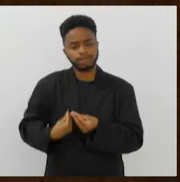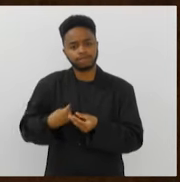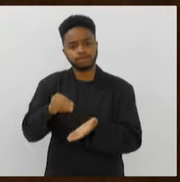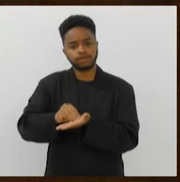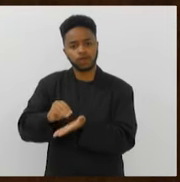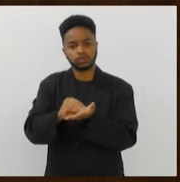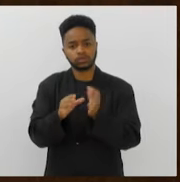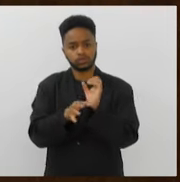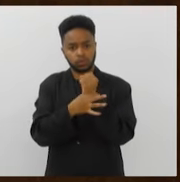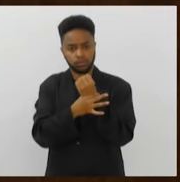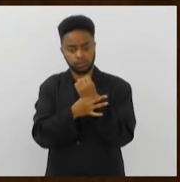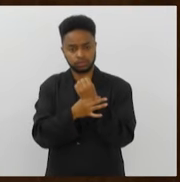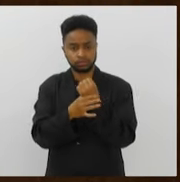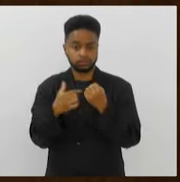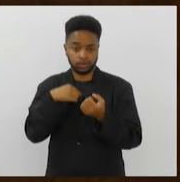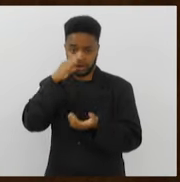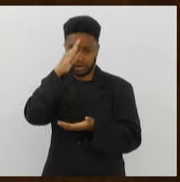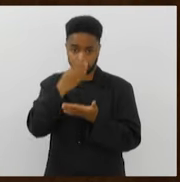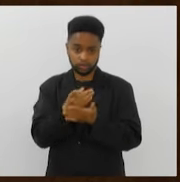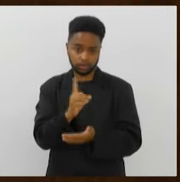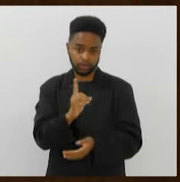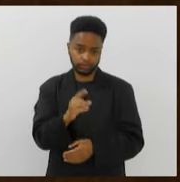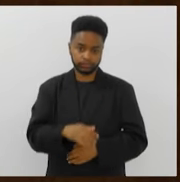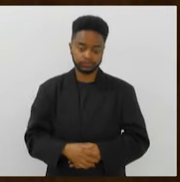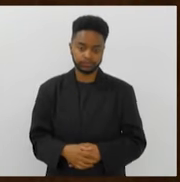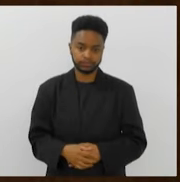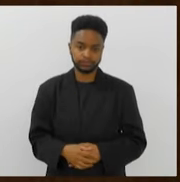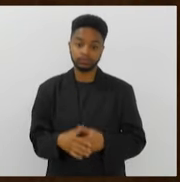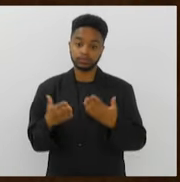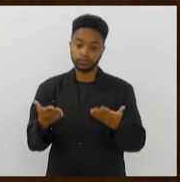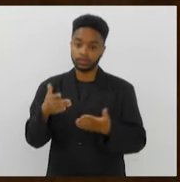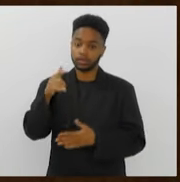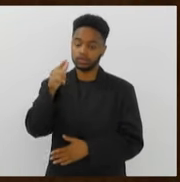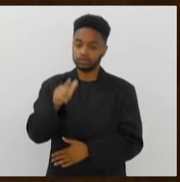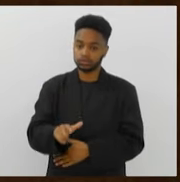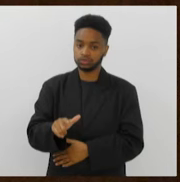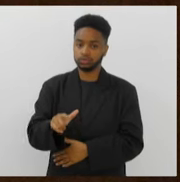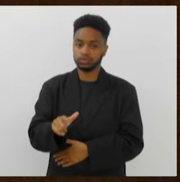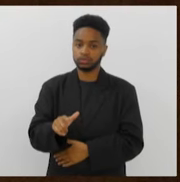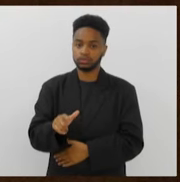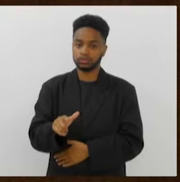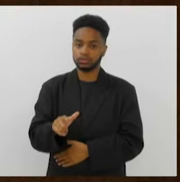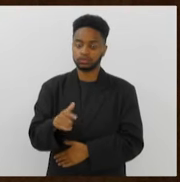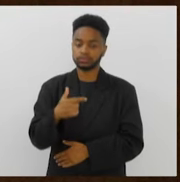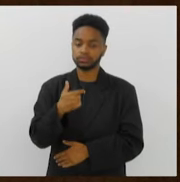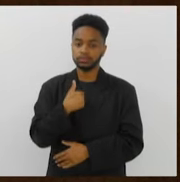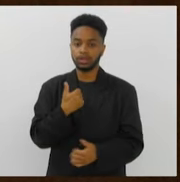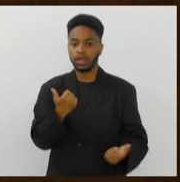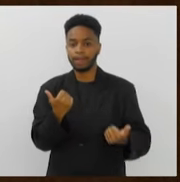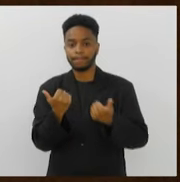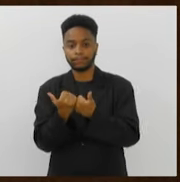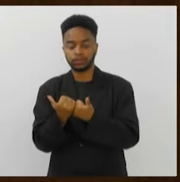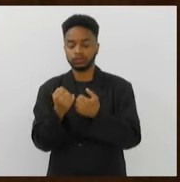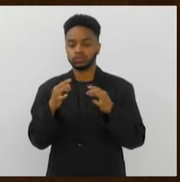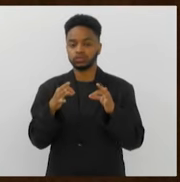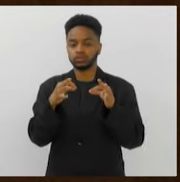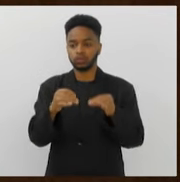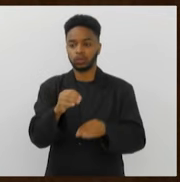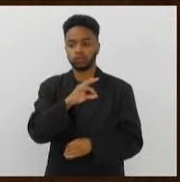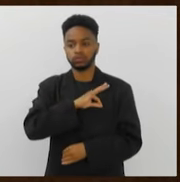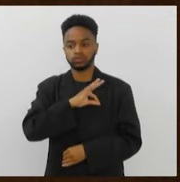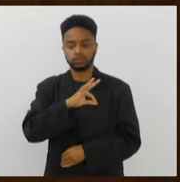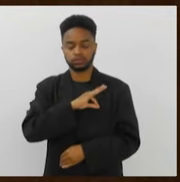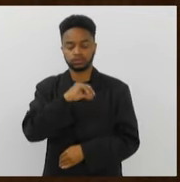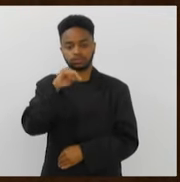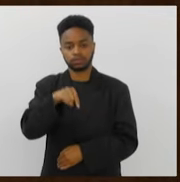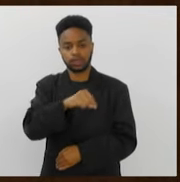estamos vivendo? Acredito que não. E fica aqui, mais uma vez, o meu apoio a todos os policiais